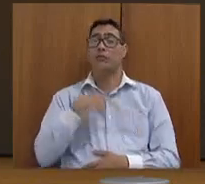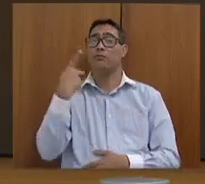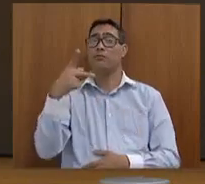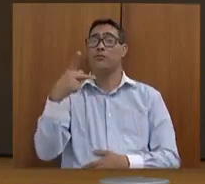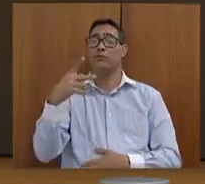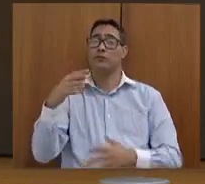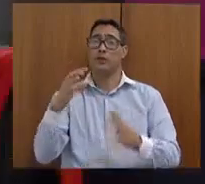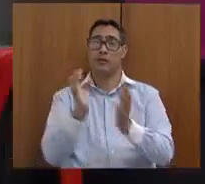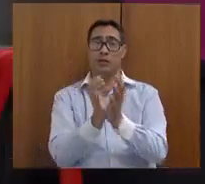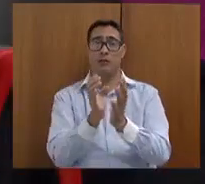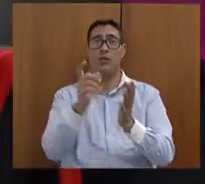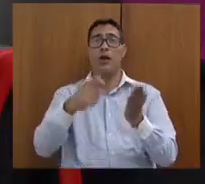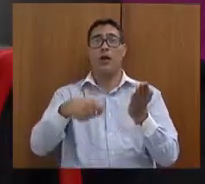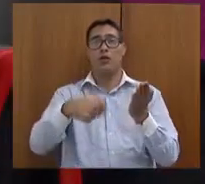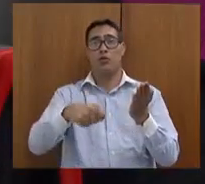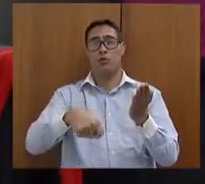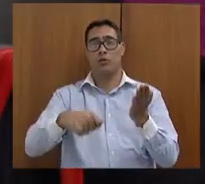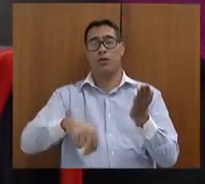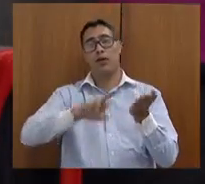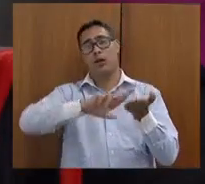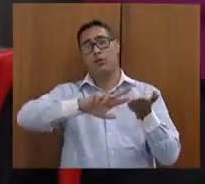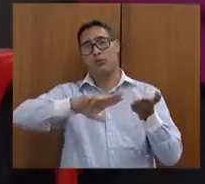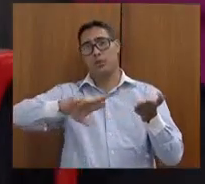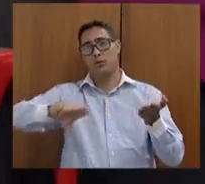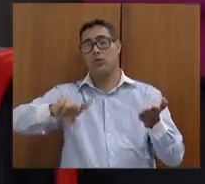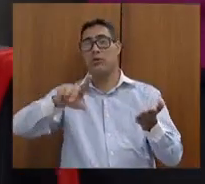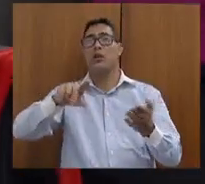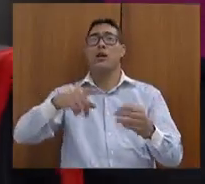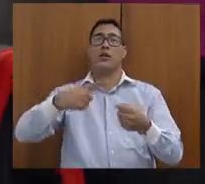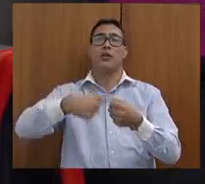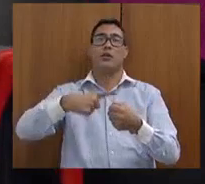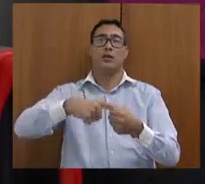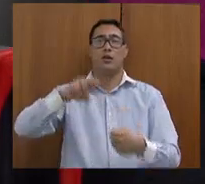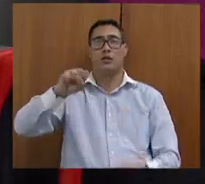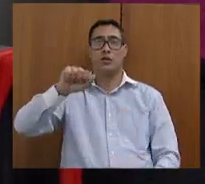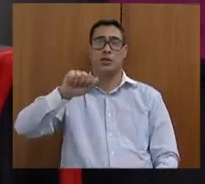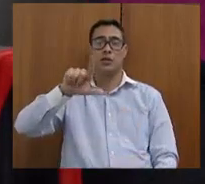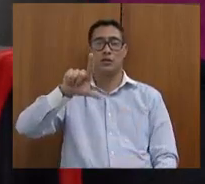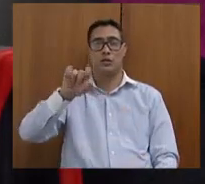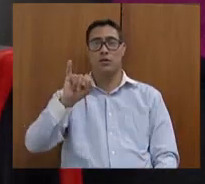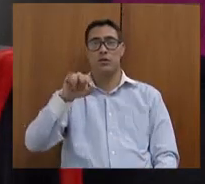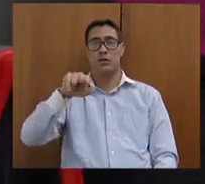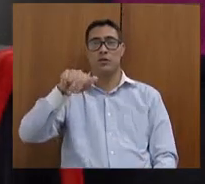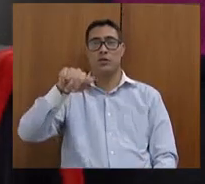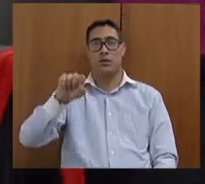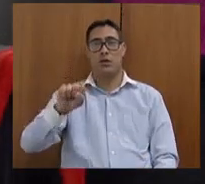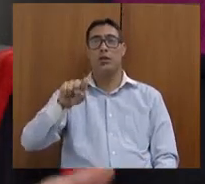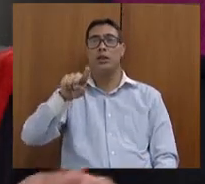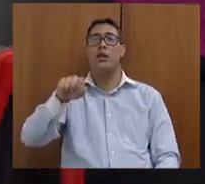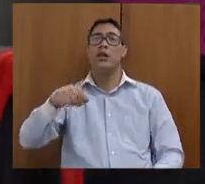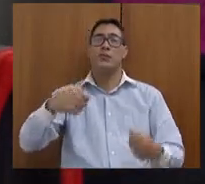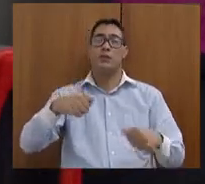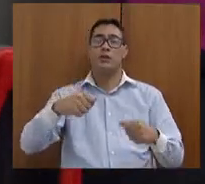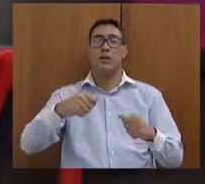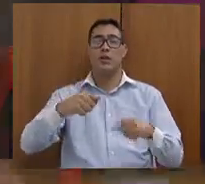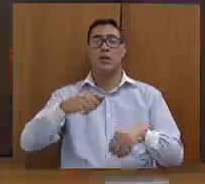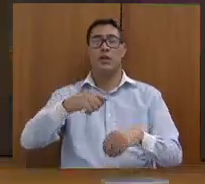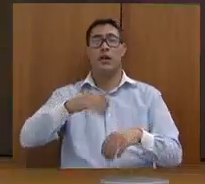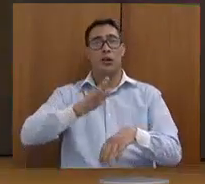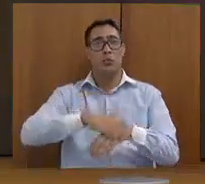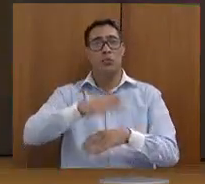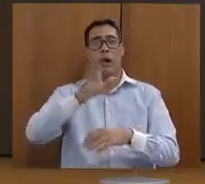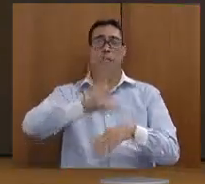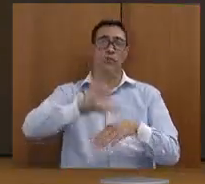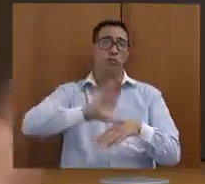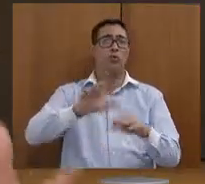coisas que é para que em Salinas a gente possa ampliar os cursos lá tem um curso